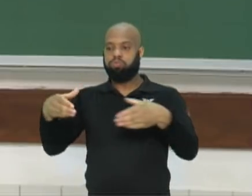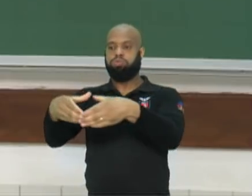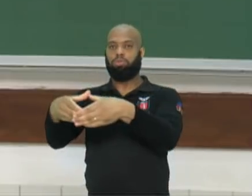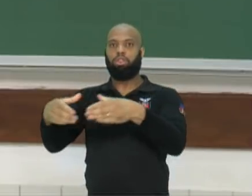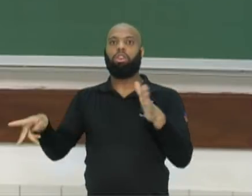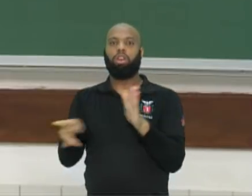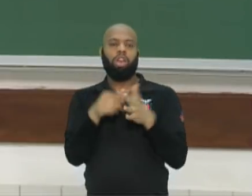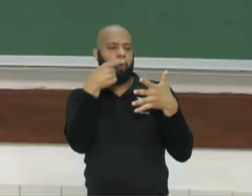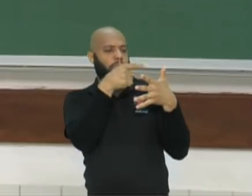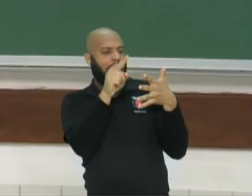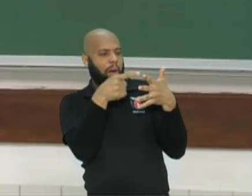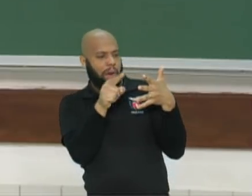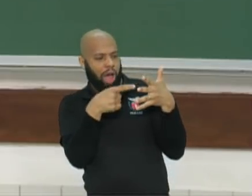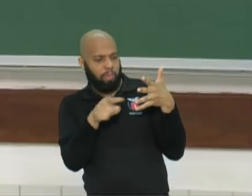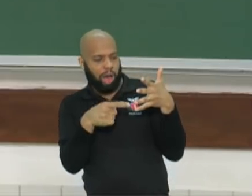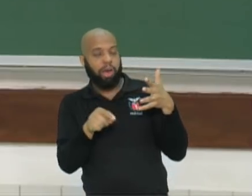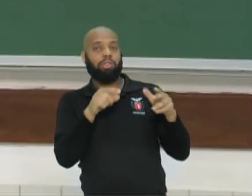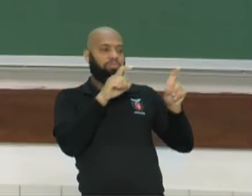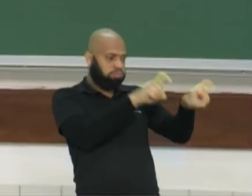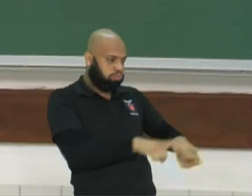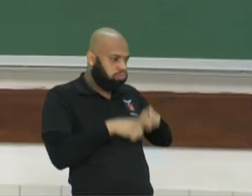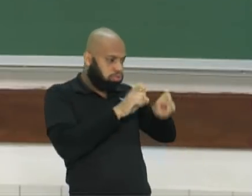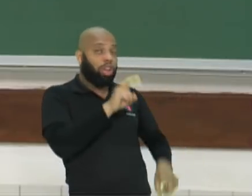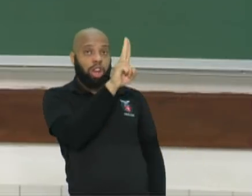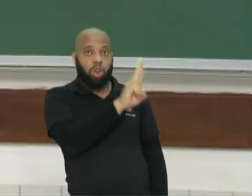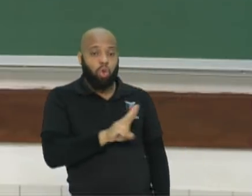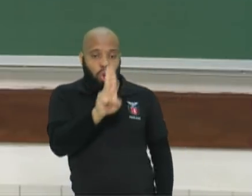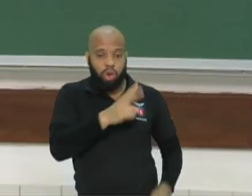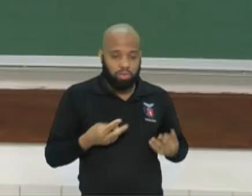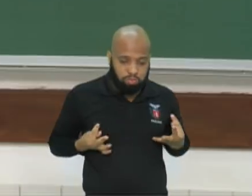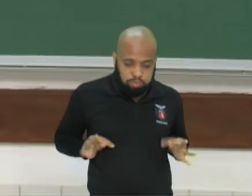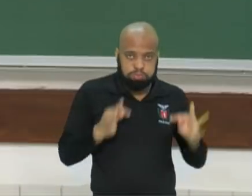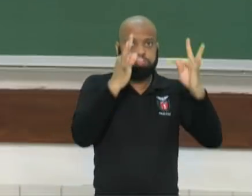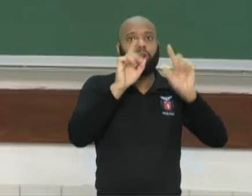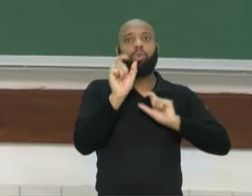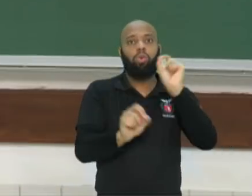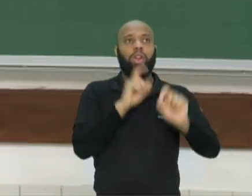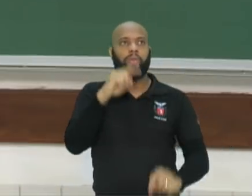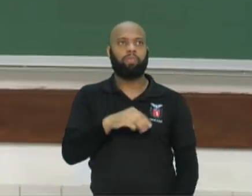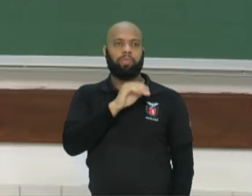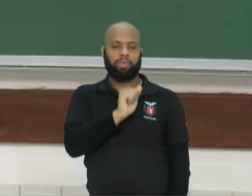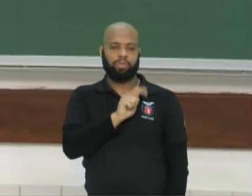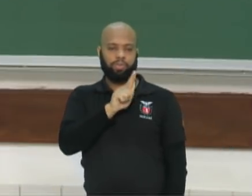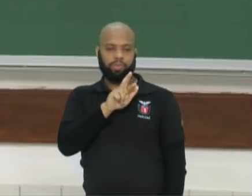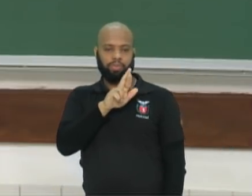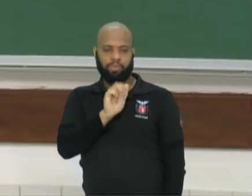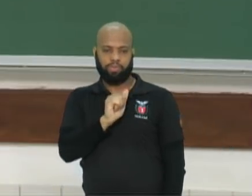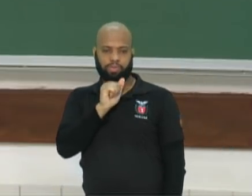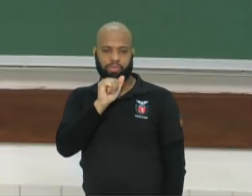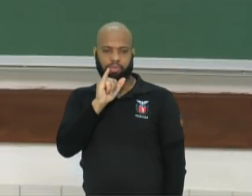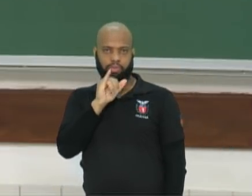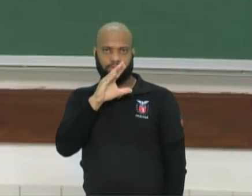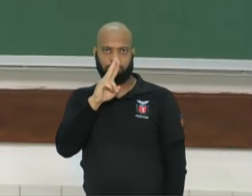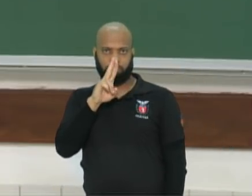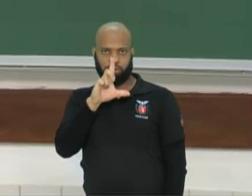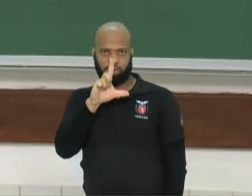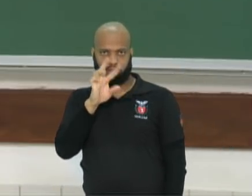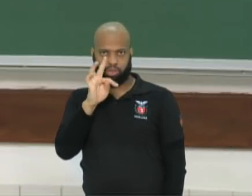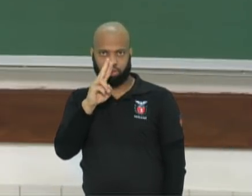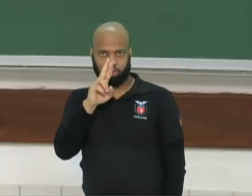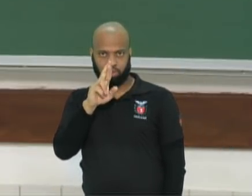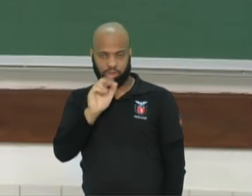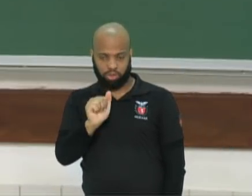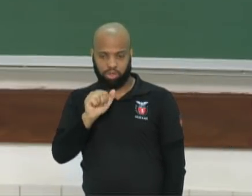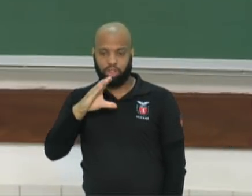de uma agricultura que usa muito a tecnologia, a gente chama ali de agricultura comercial e que é voltada também para